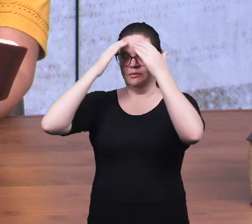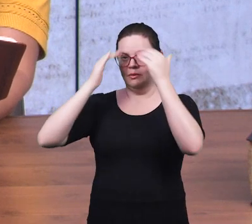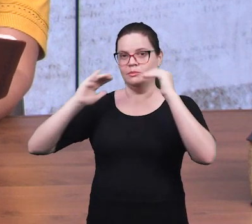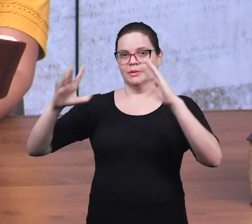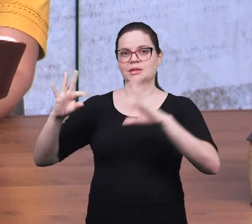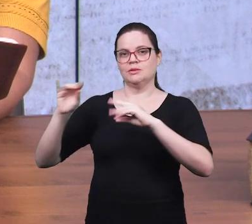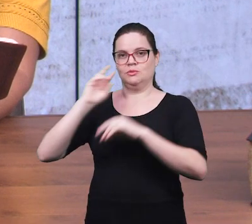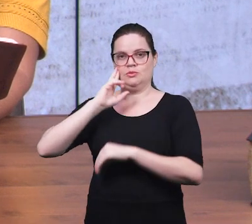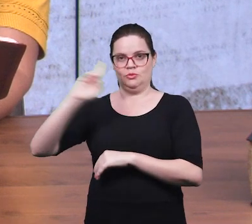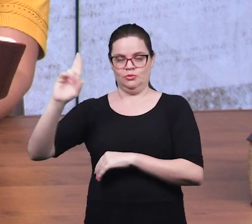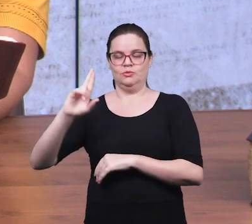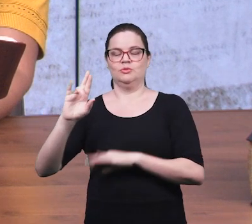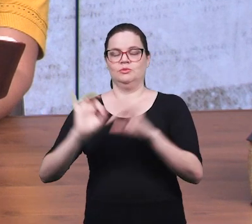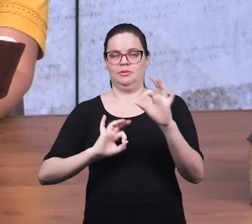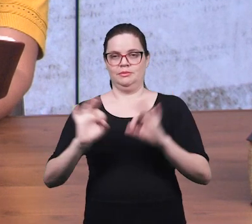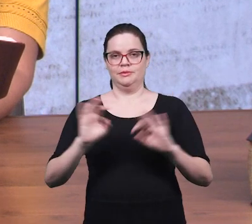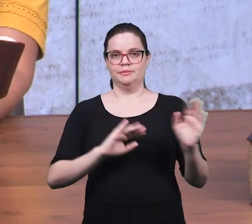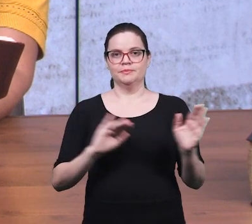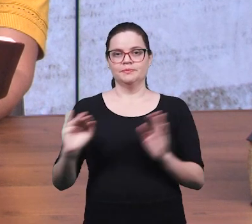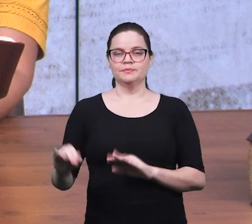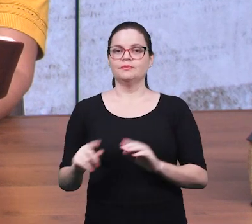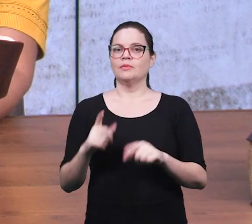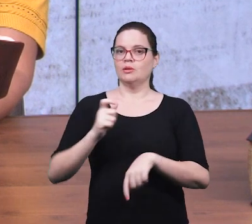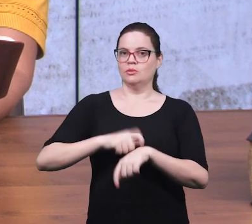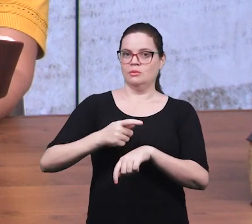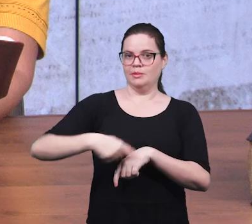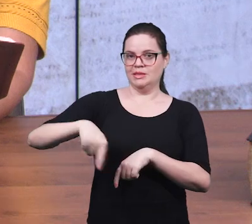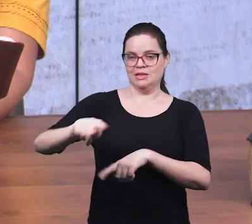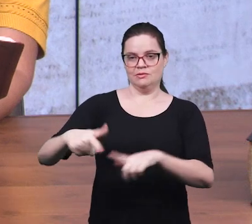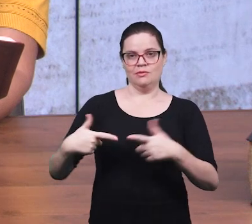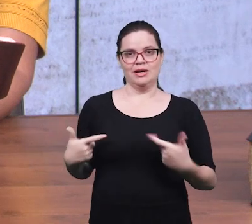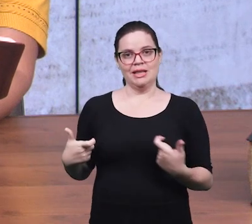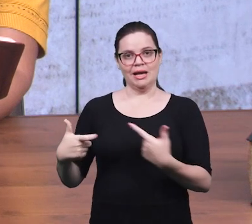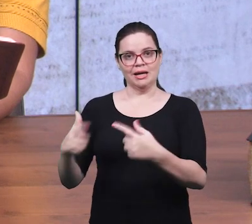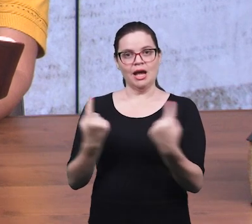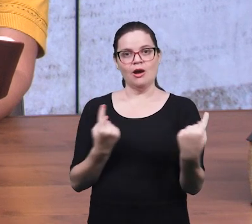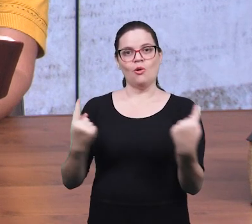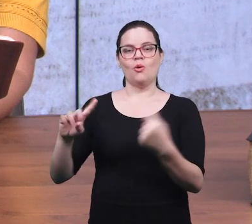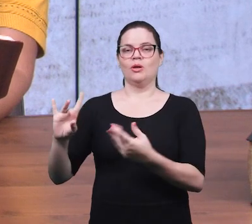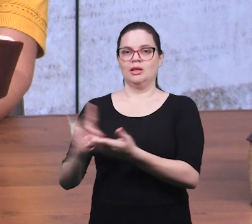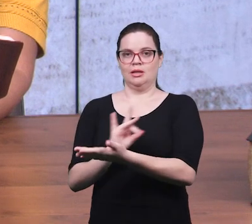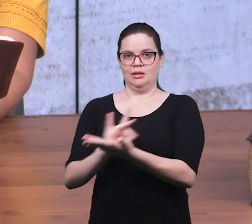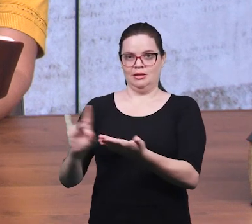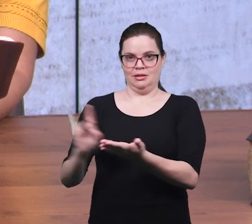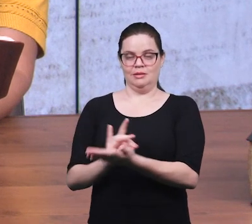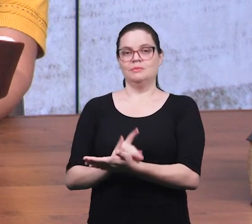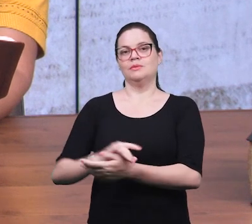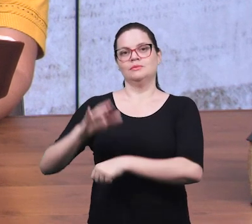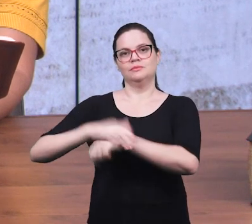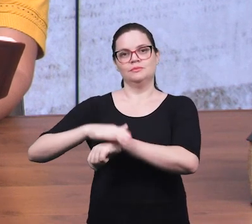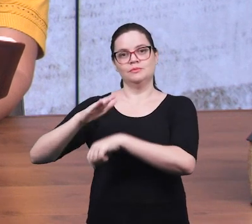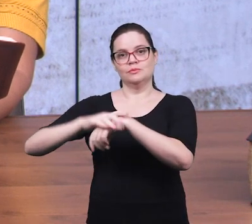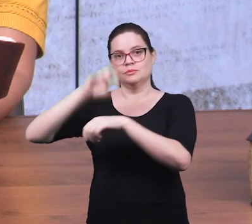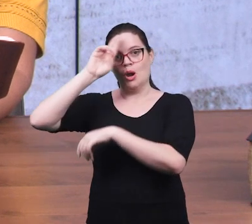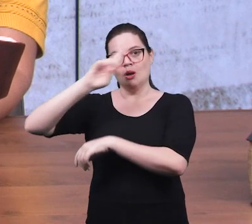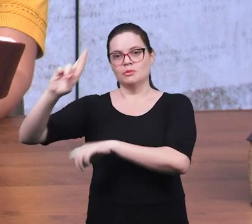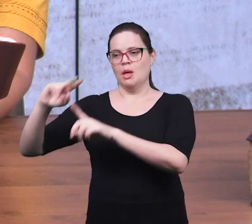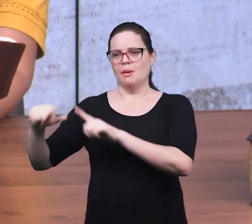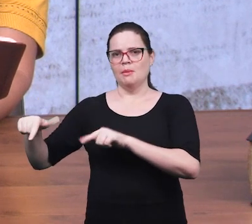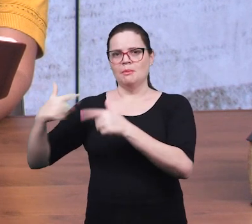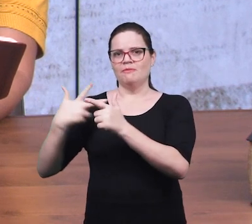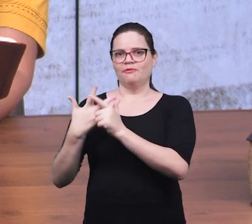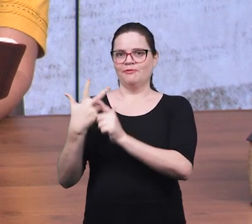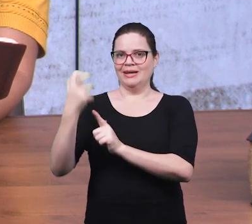Senhor. Quando saíres a peleja contra os teus inimigos, e o Senhor teu Deus os entregares nas